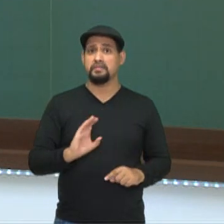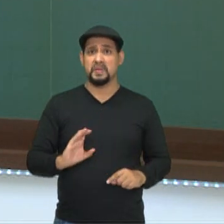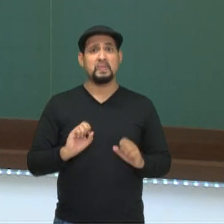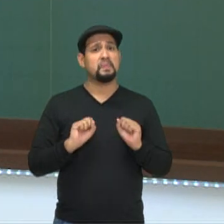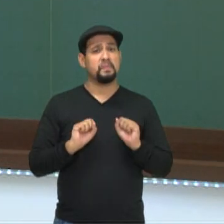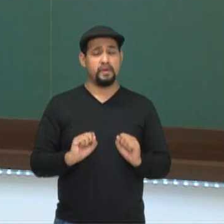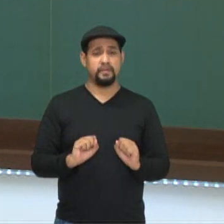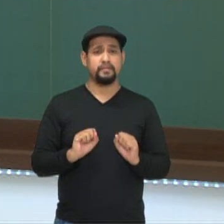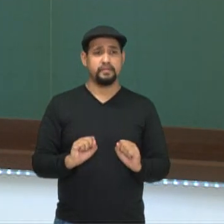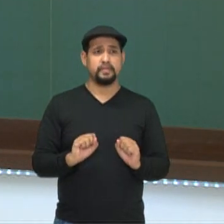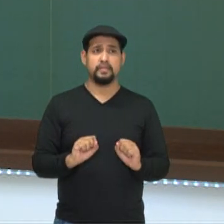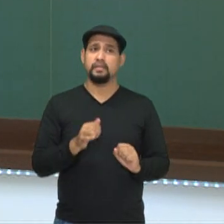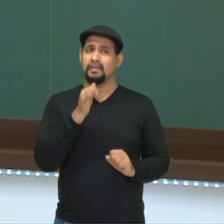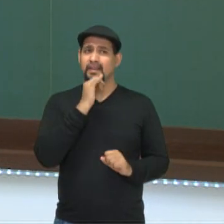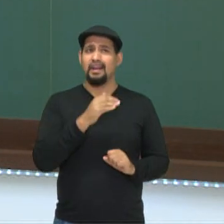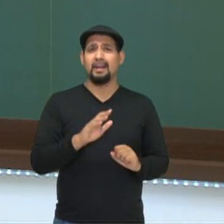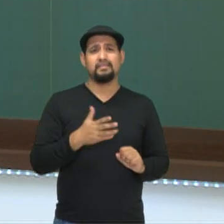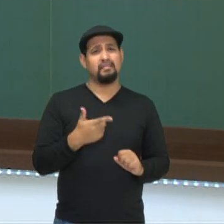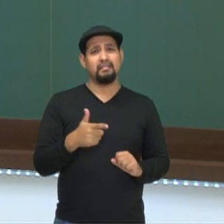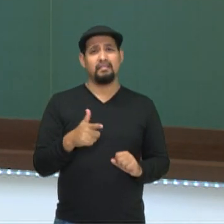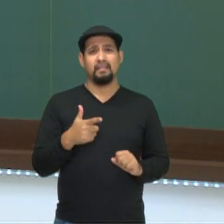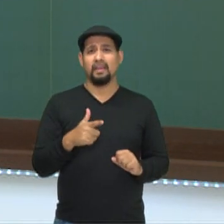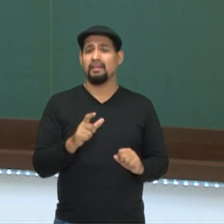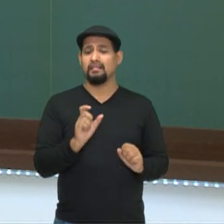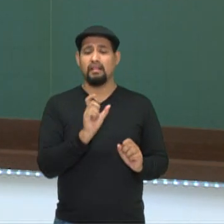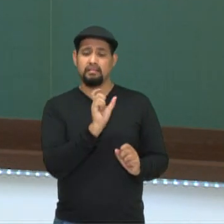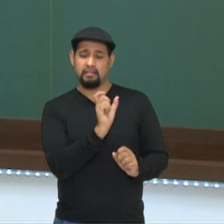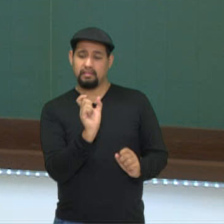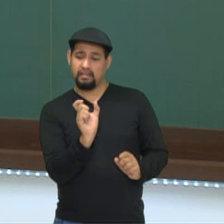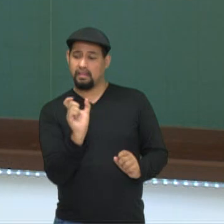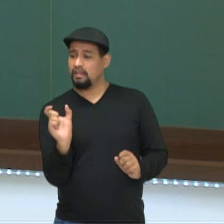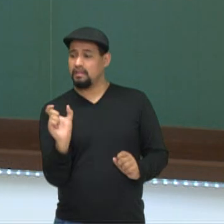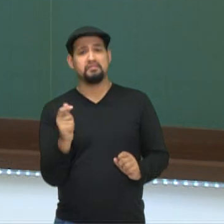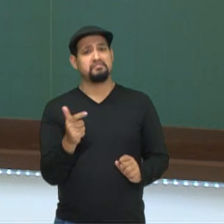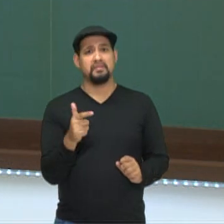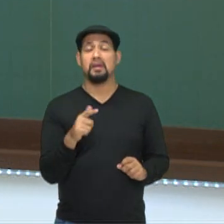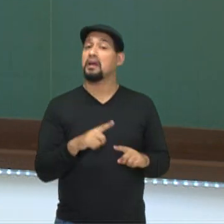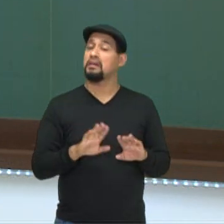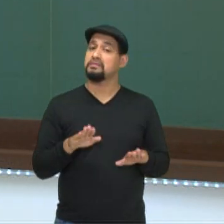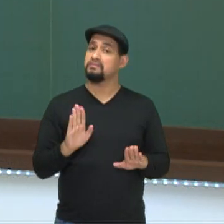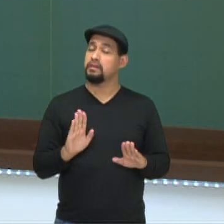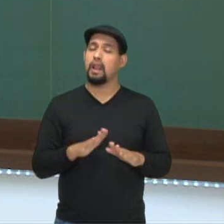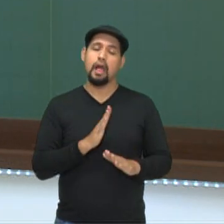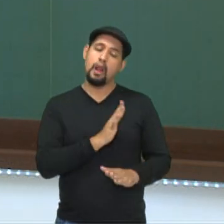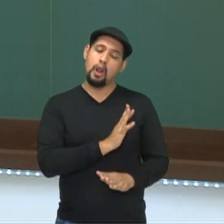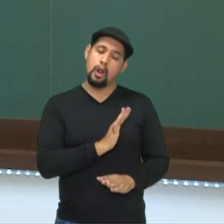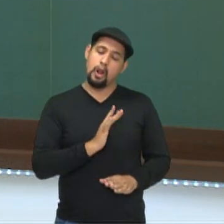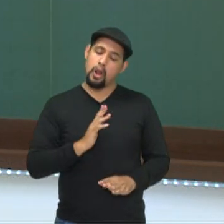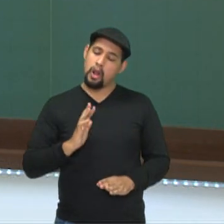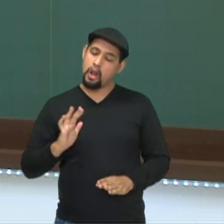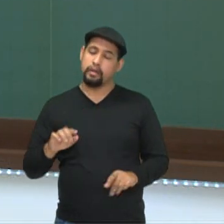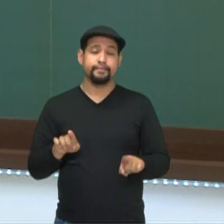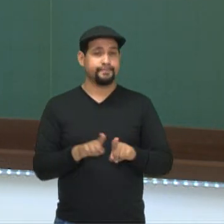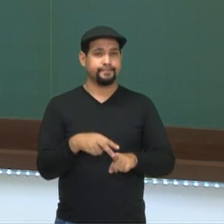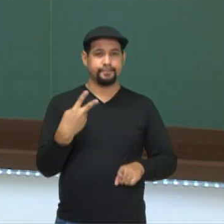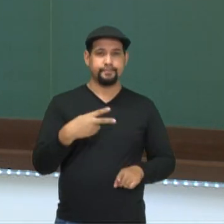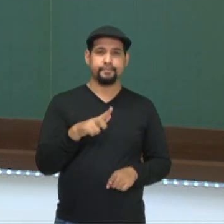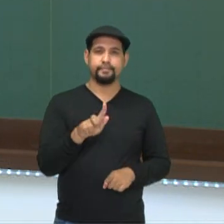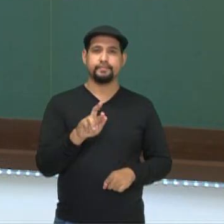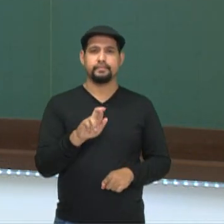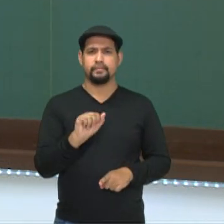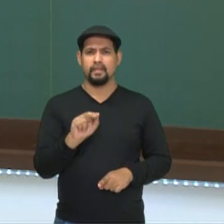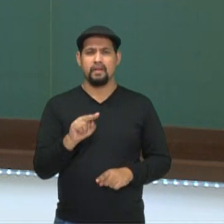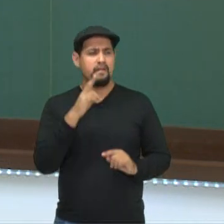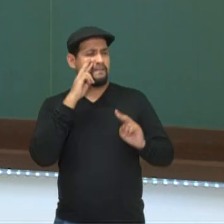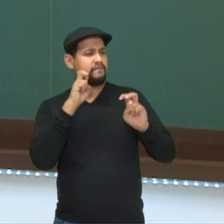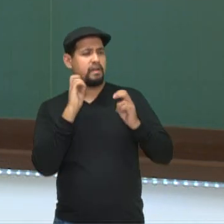pode. Então, pode ser que eu não tenha esse termo, pode ser que eu não tenha esse termo, tá bom? Ela continua sendo equação do segundo grau. Então,